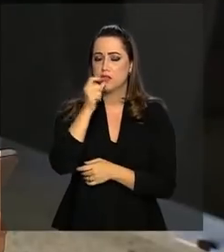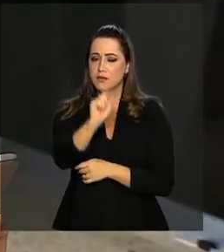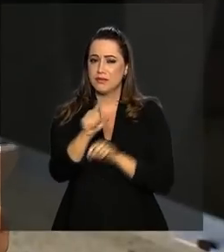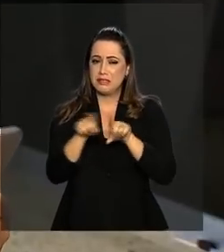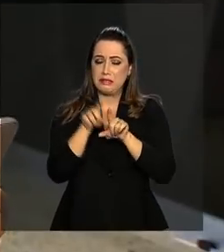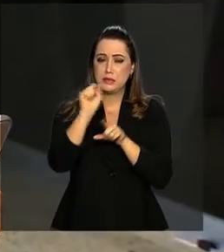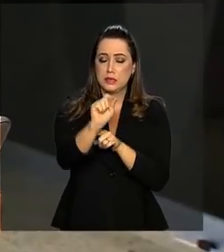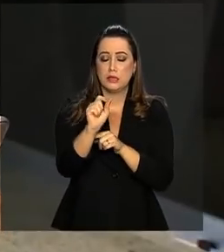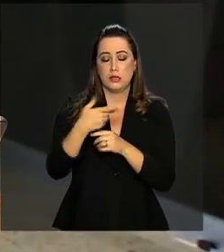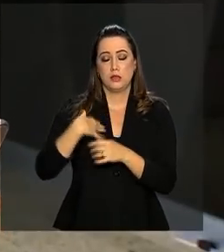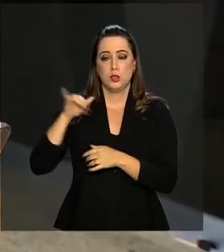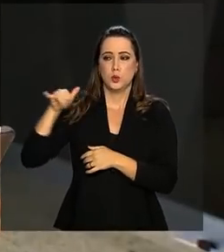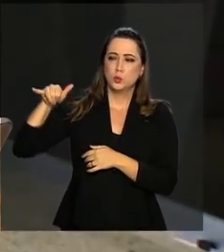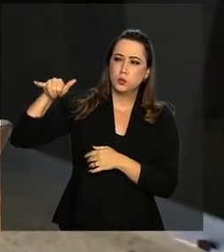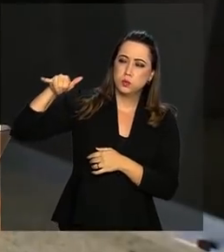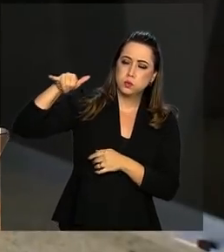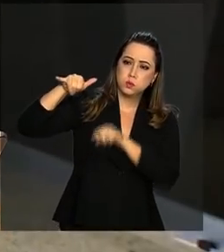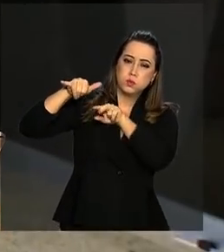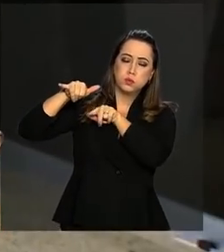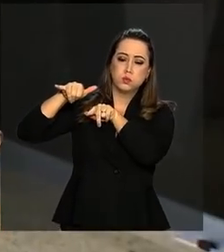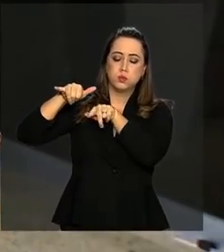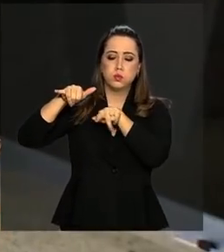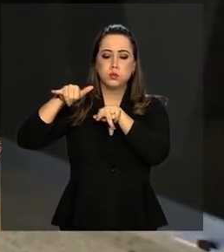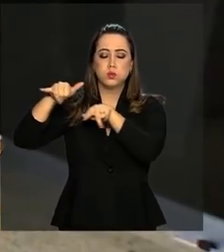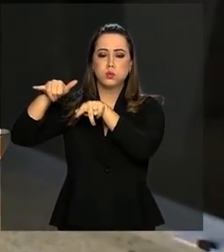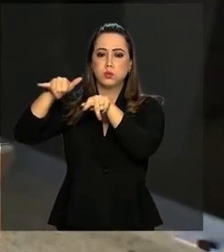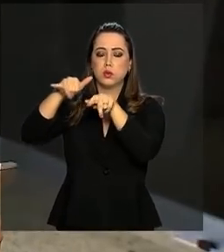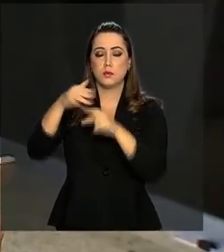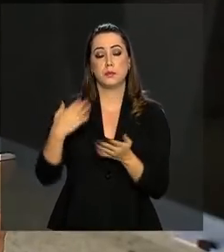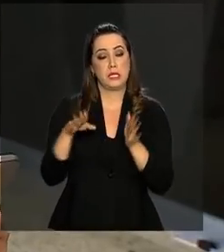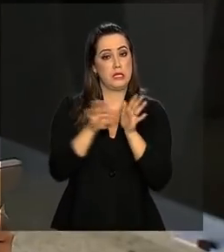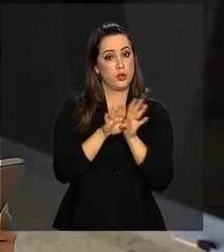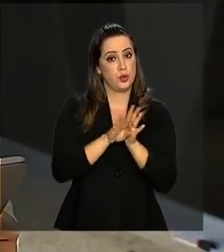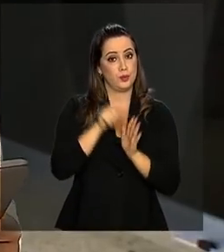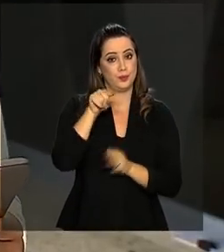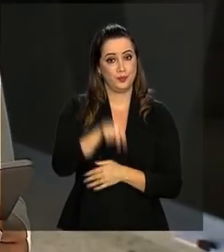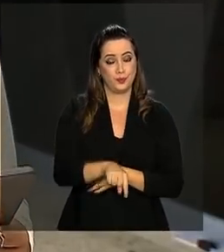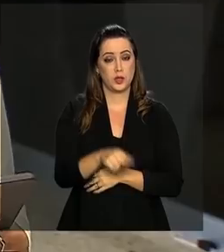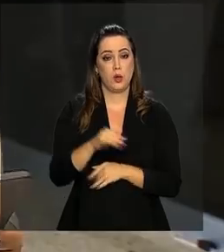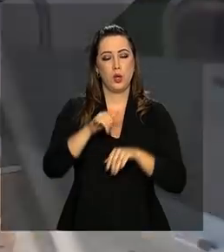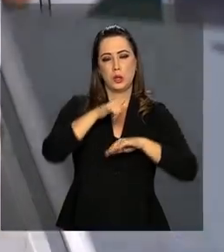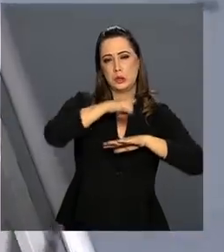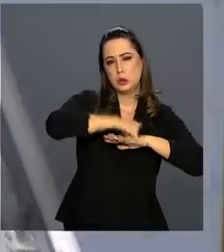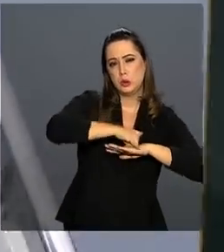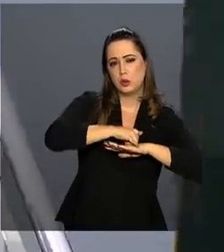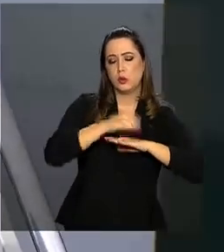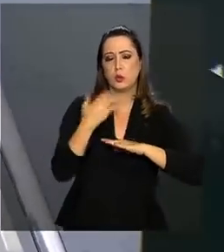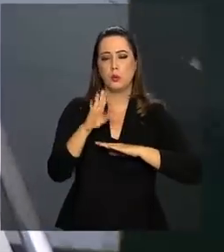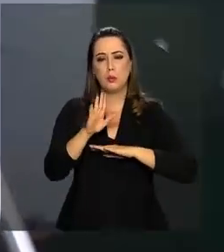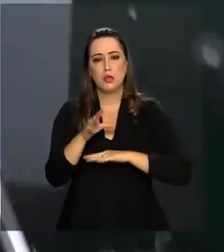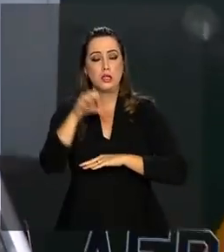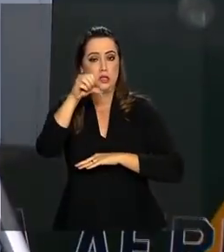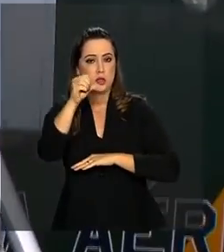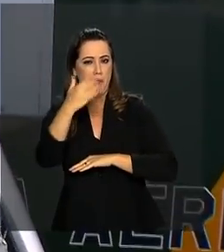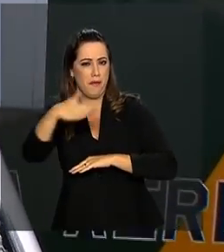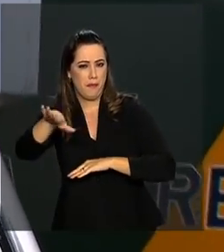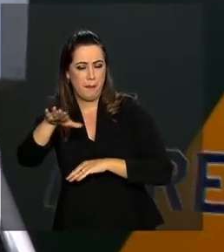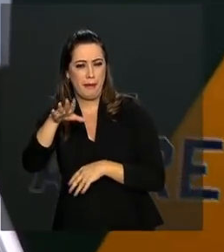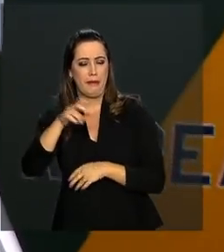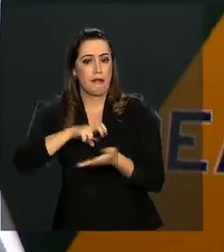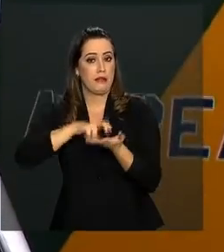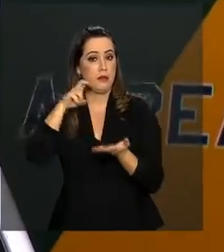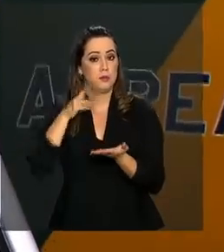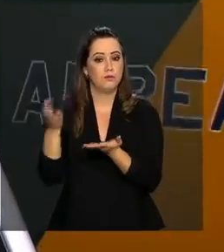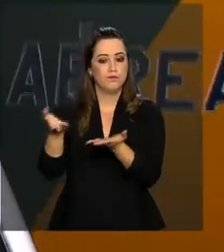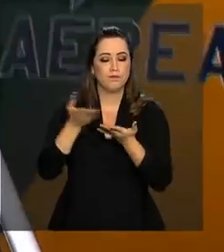sobrevoou a área afetada. Só para vocês entenderem, ele chegou aqui em Confins, vindo de Brasília por volta das 9:30 da manhã.